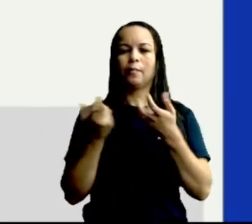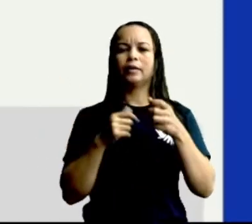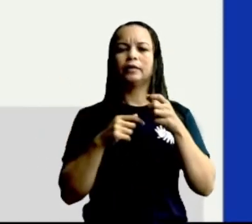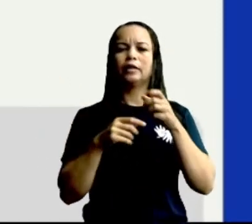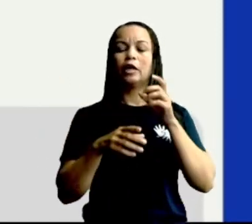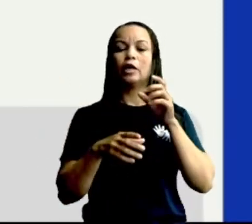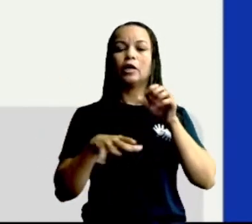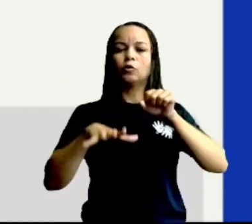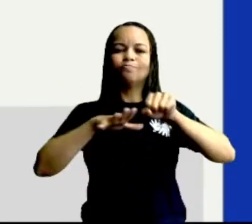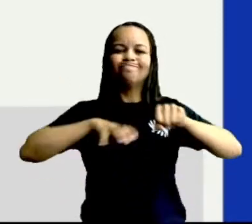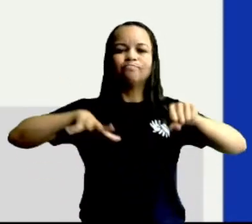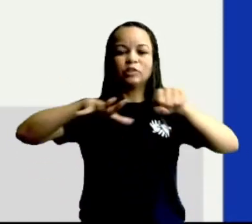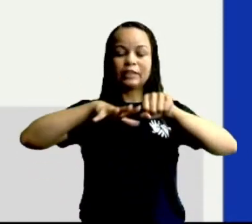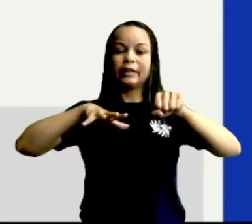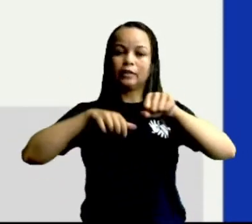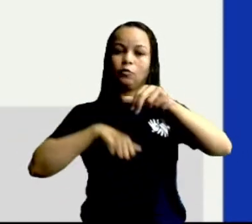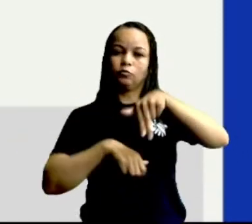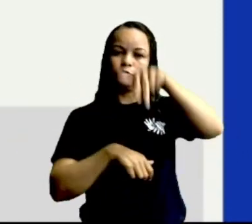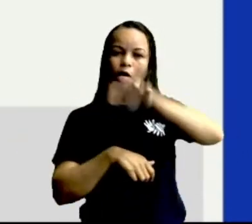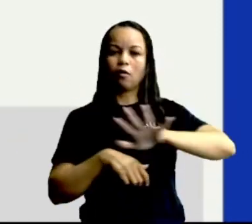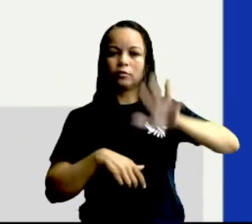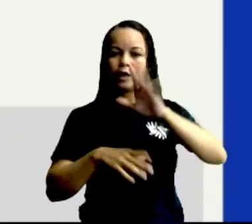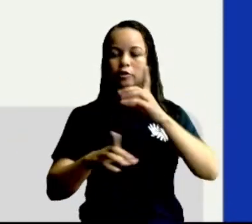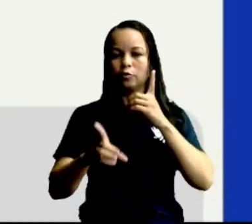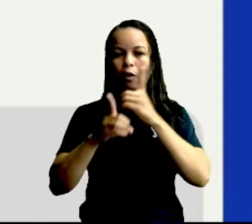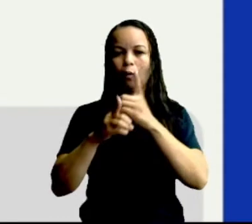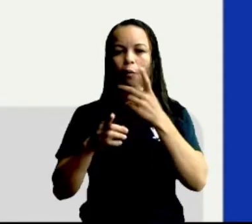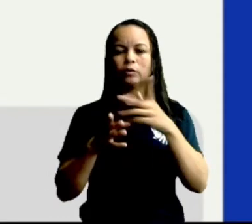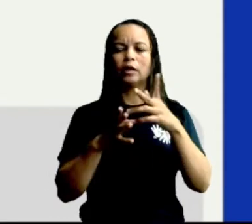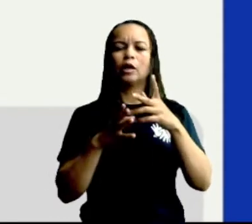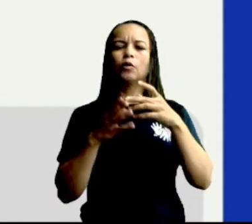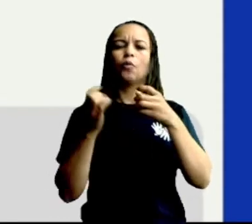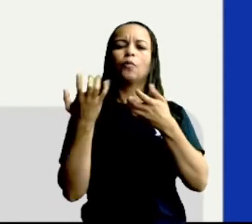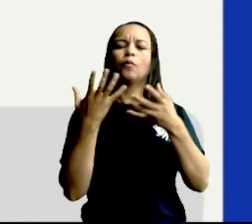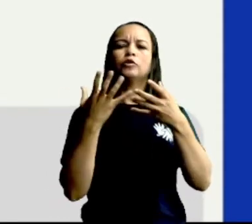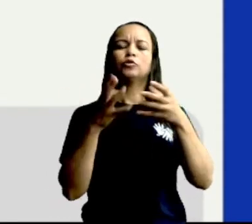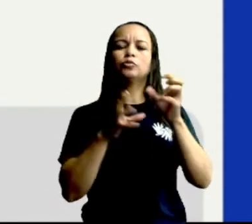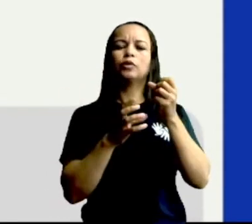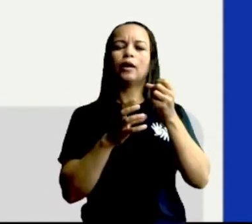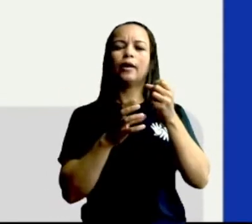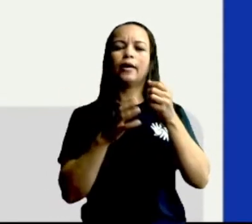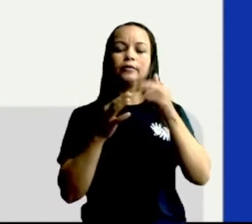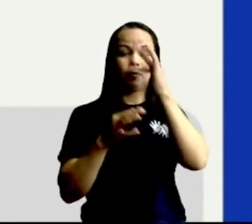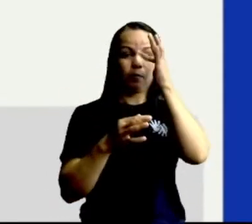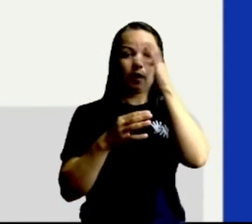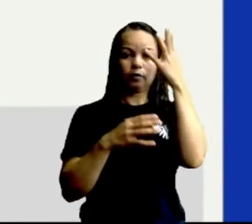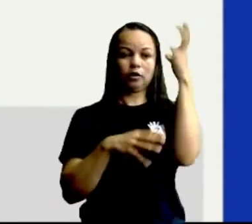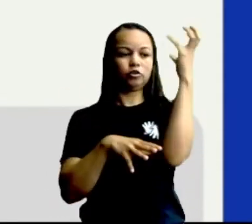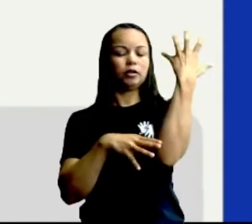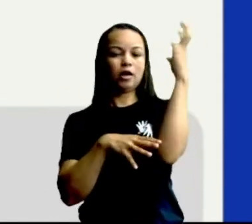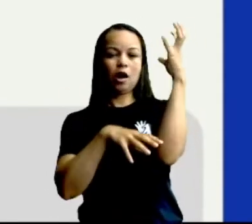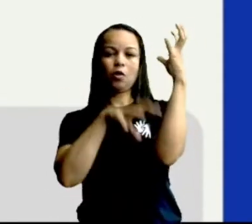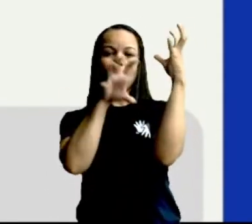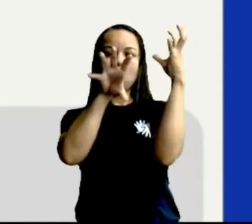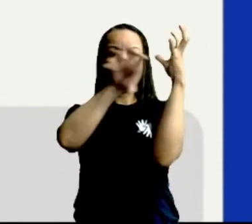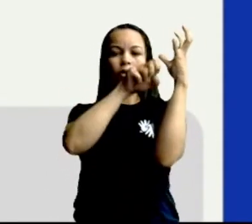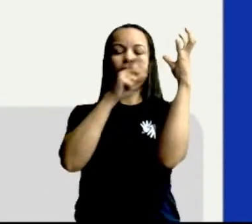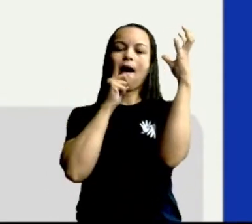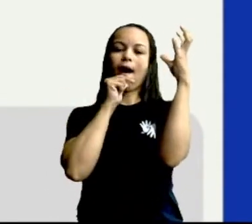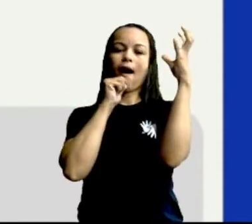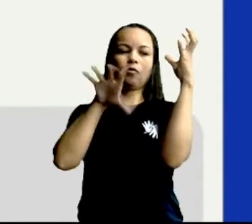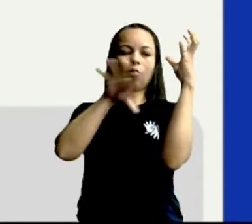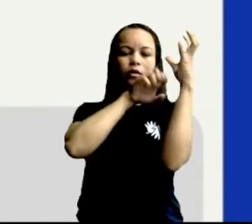no sertão, por exemplo, do Nordeste. São plantas com estruturas que acumulam água, então